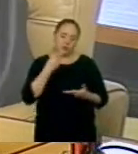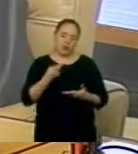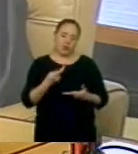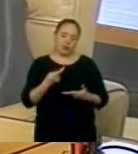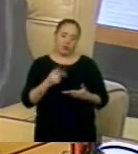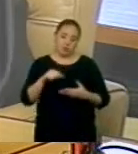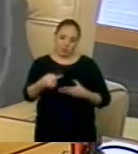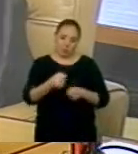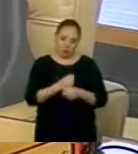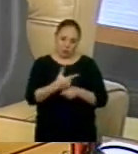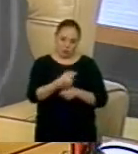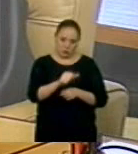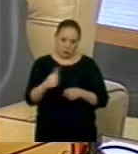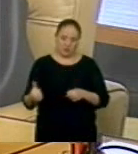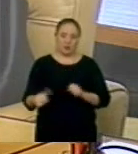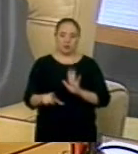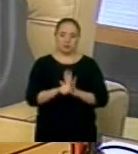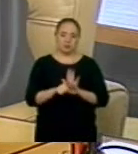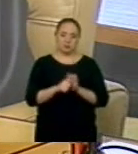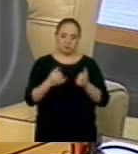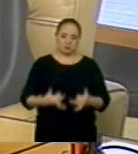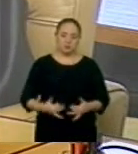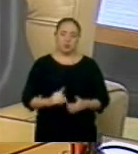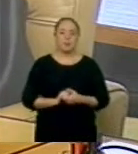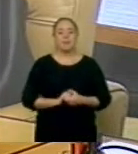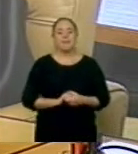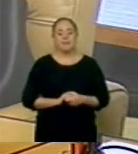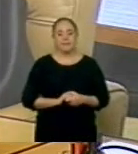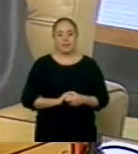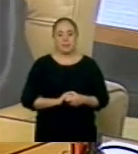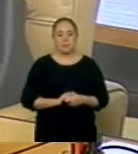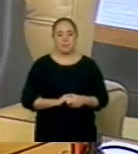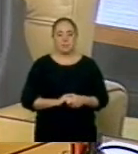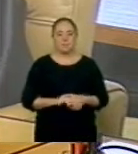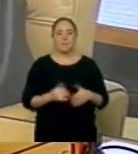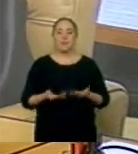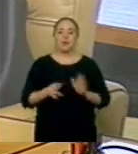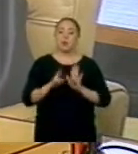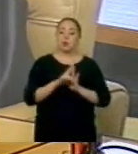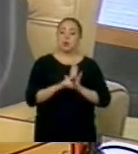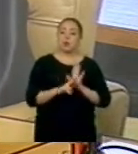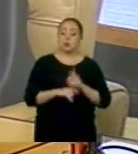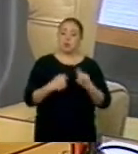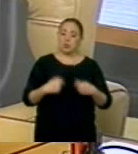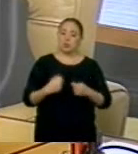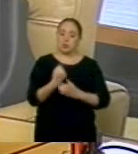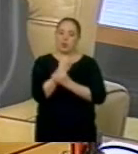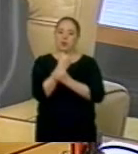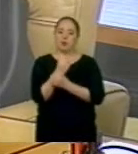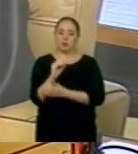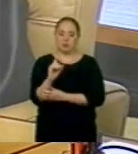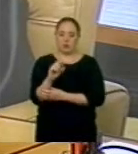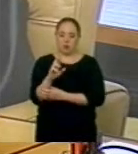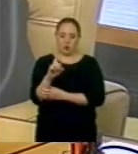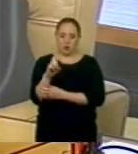2011, desta lei que a inicial menciona. Ou seja, os requisitos necessários à garantia da ordem pública, da